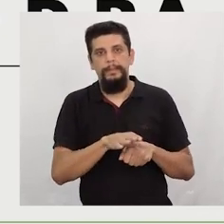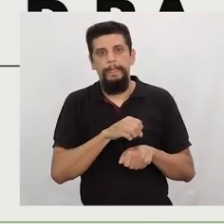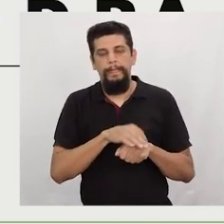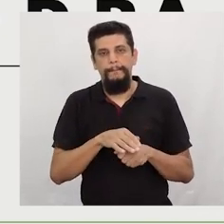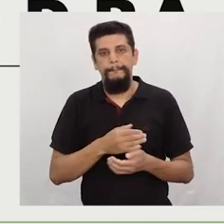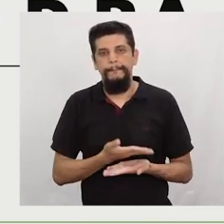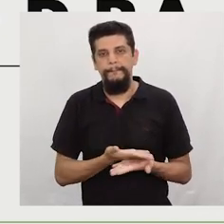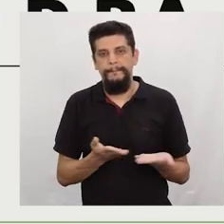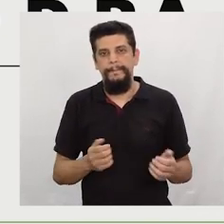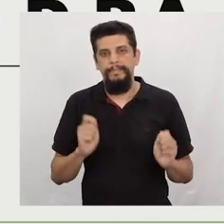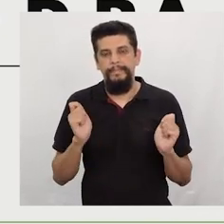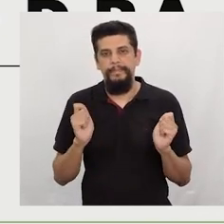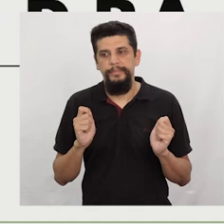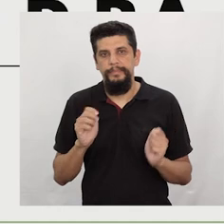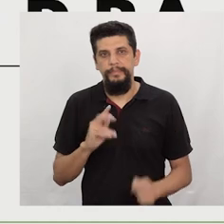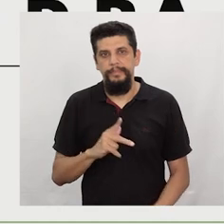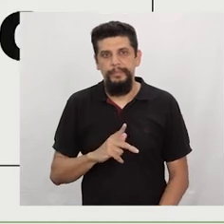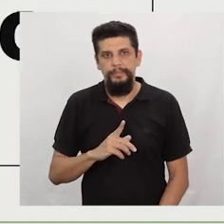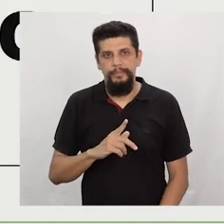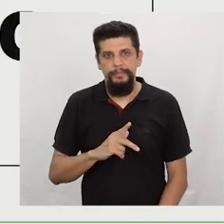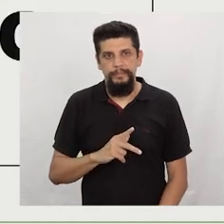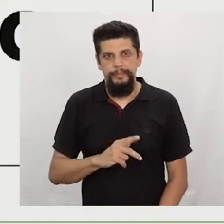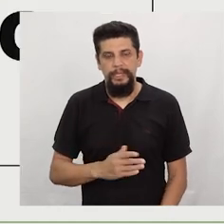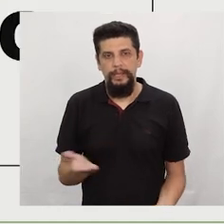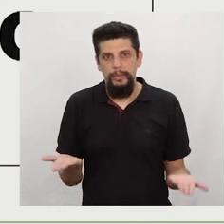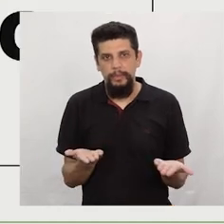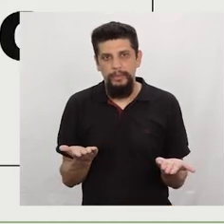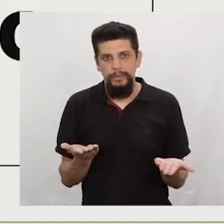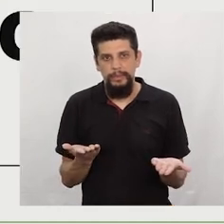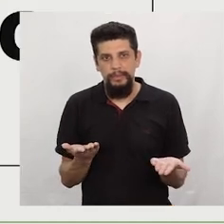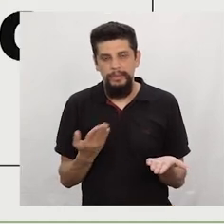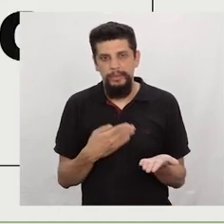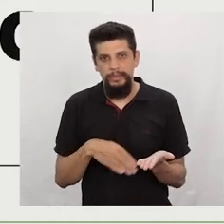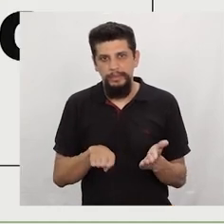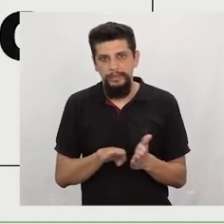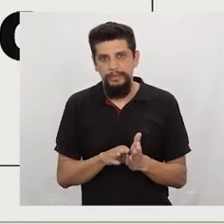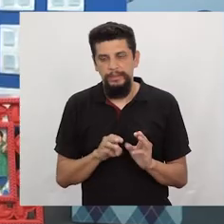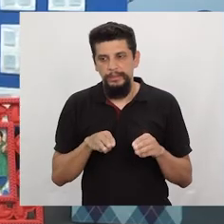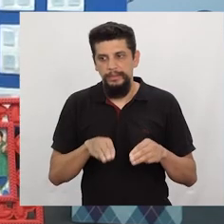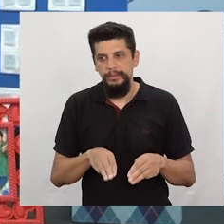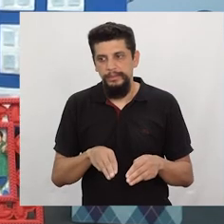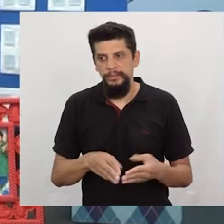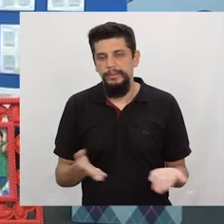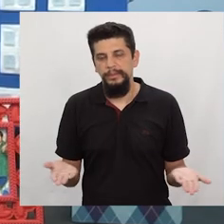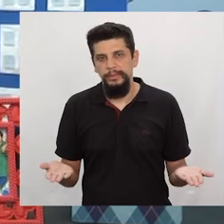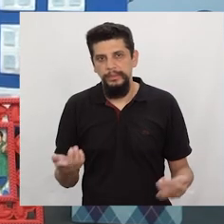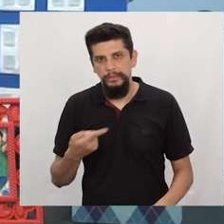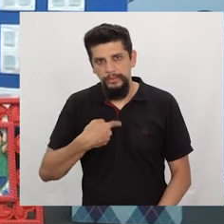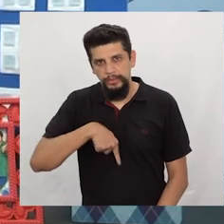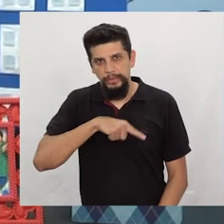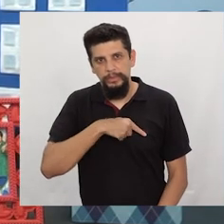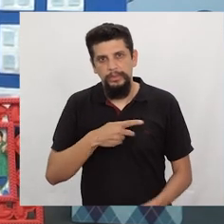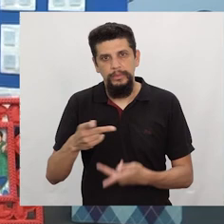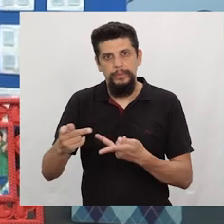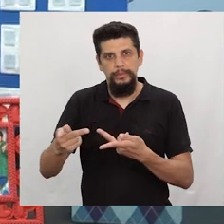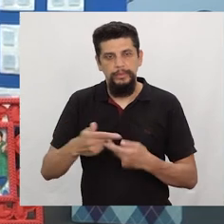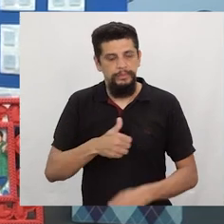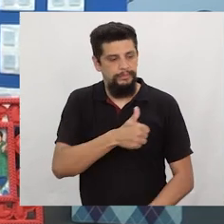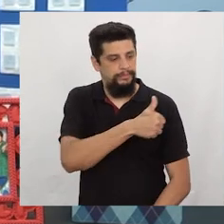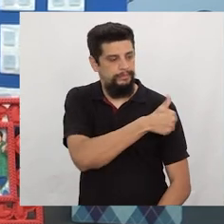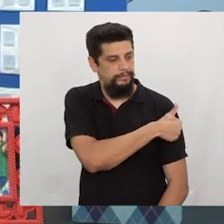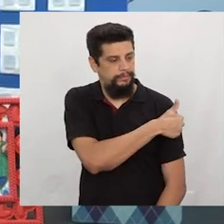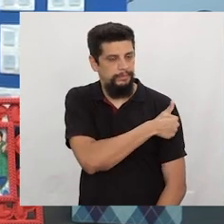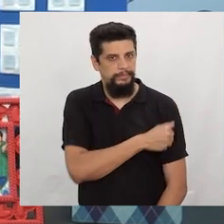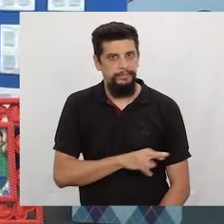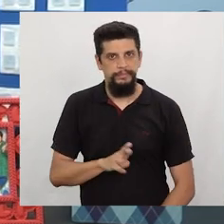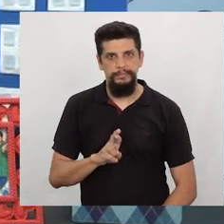um caso para o DPA. E para fechar aqui a nossa aula lá em cima, nós convidamos